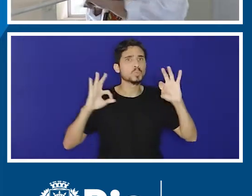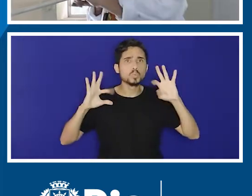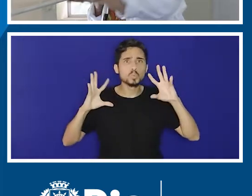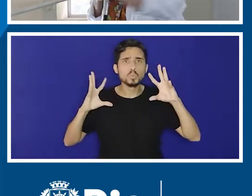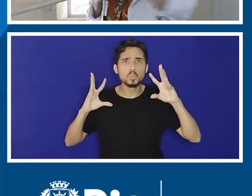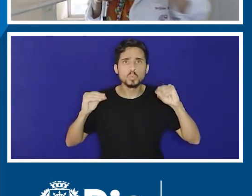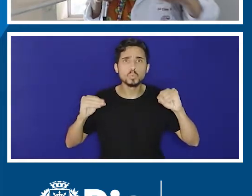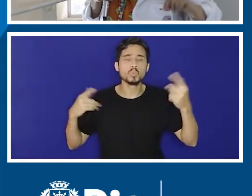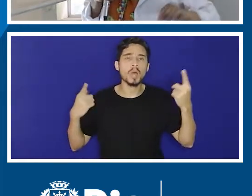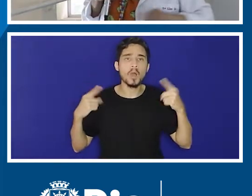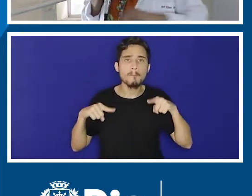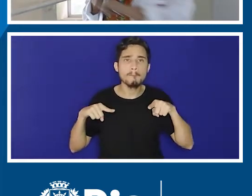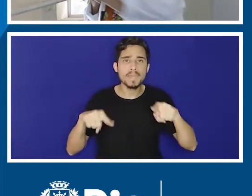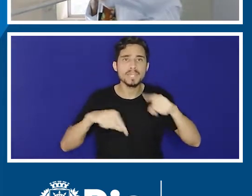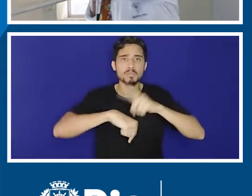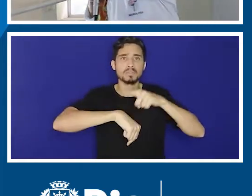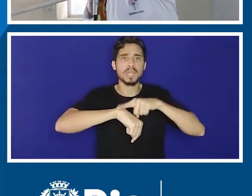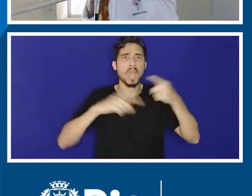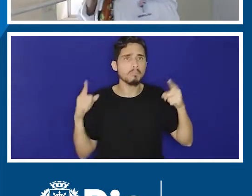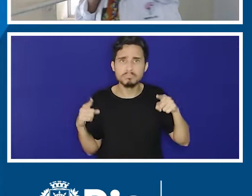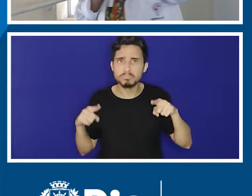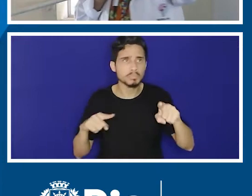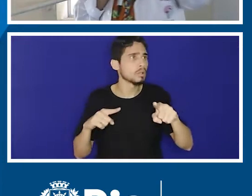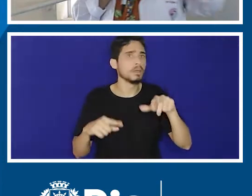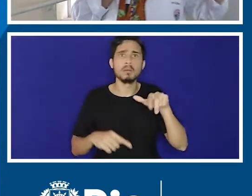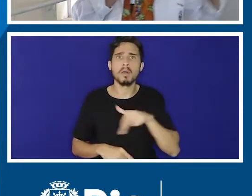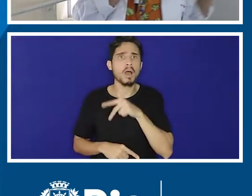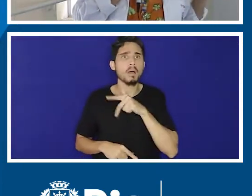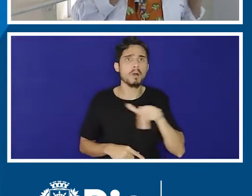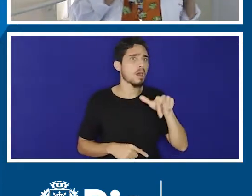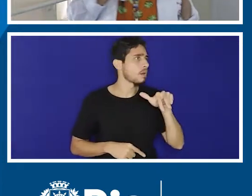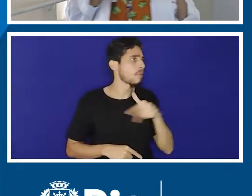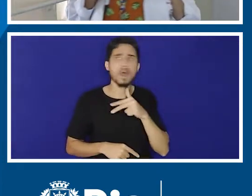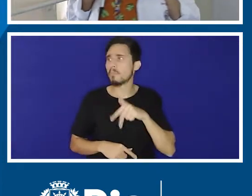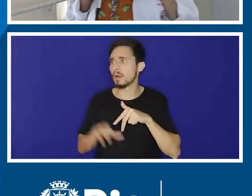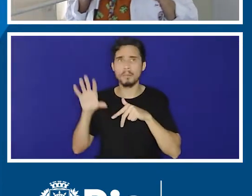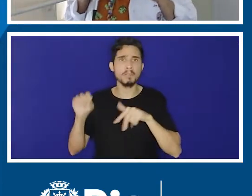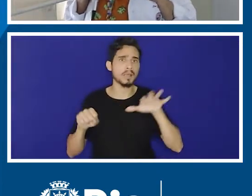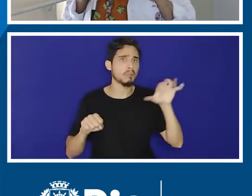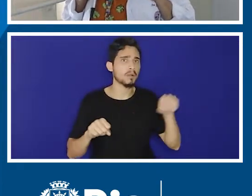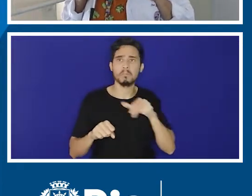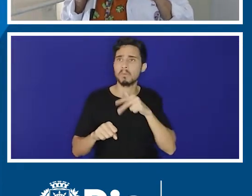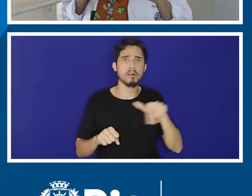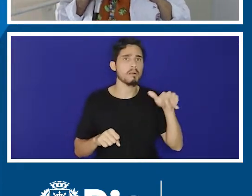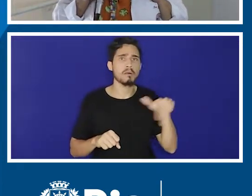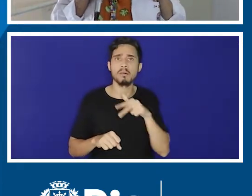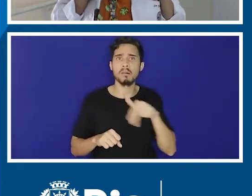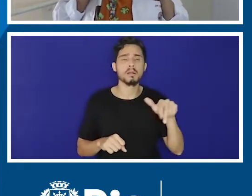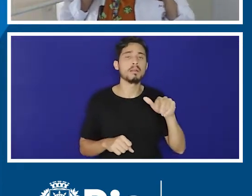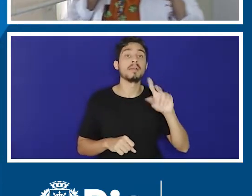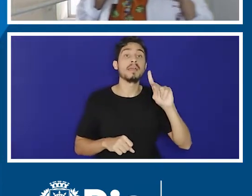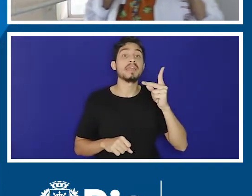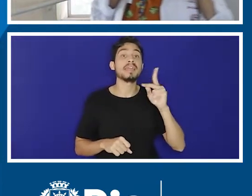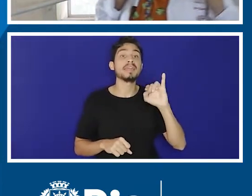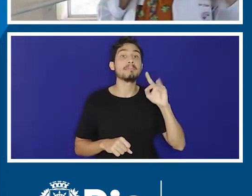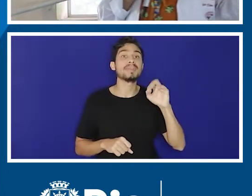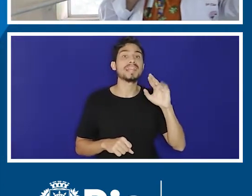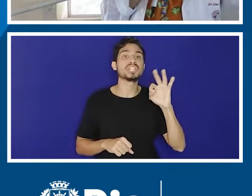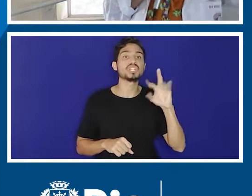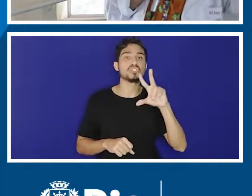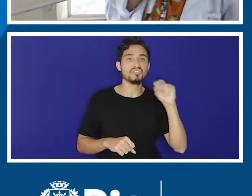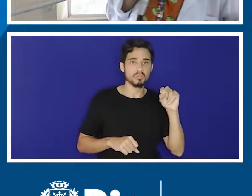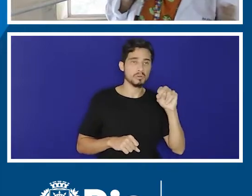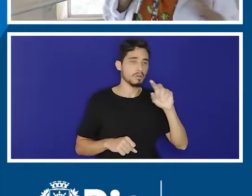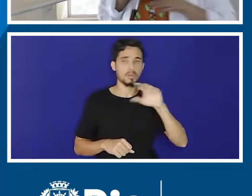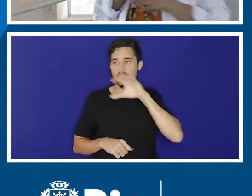tem finalidade. Anda para lá, anda para cá, vem, volta. Já o hiperativo, ele pega um brinquedo, daqui a